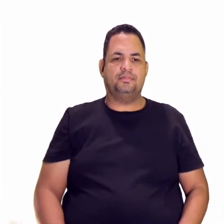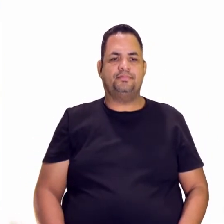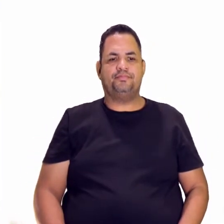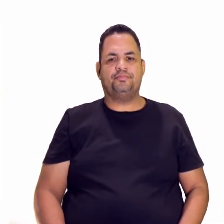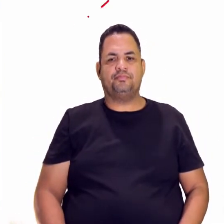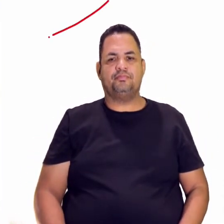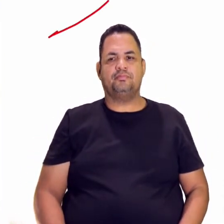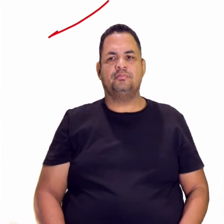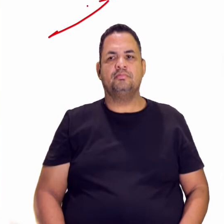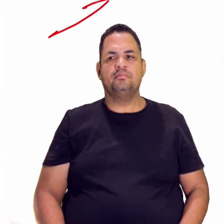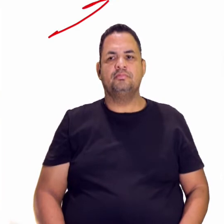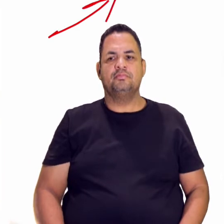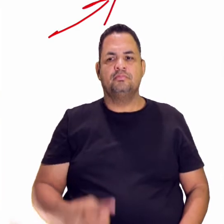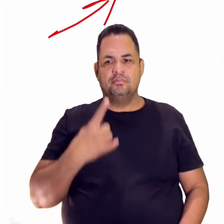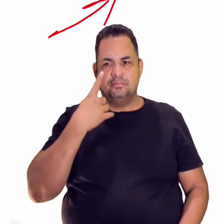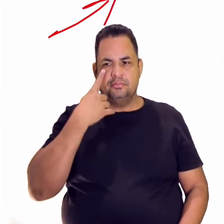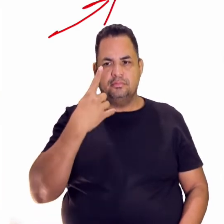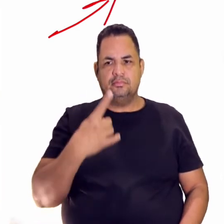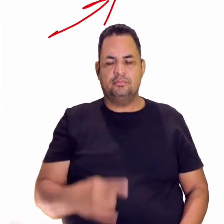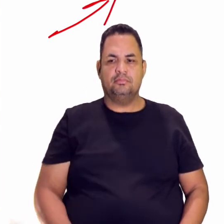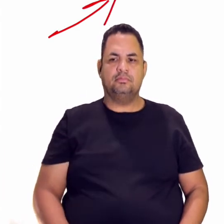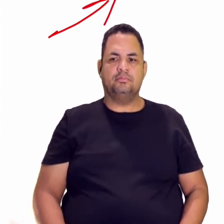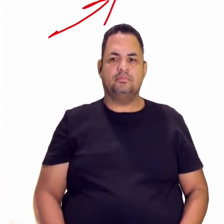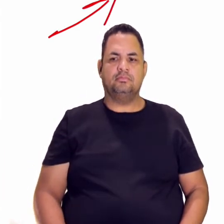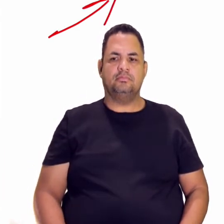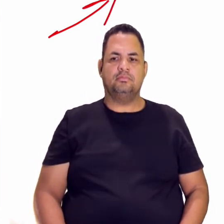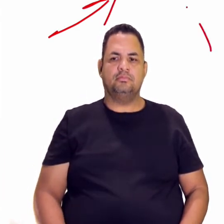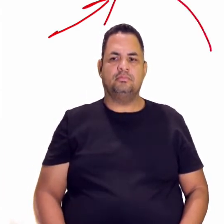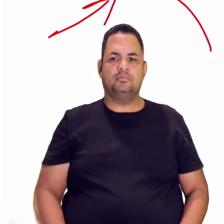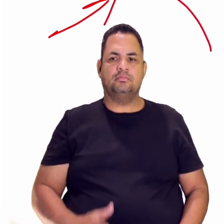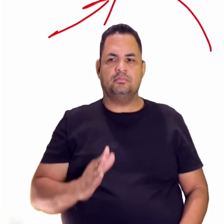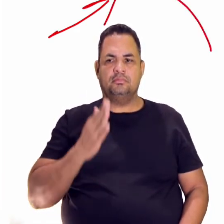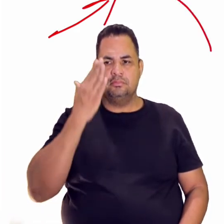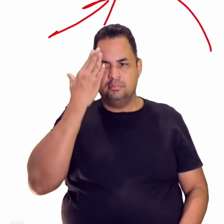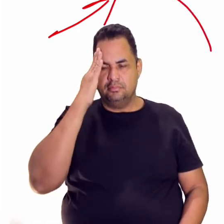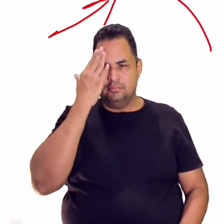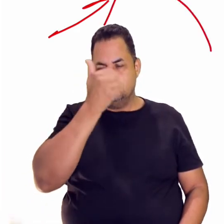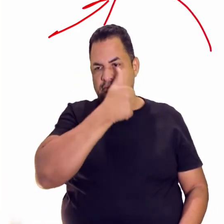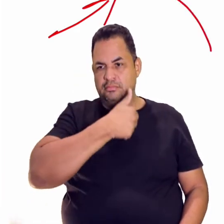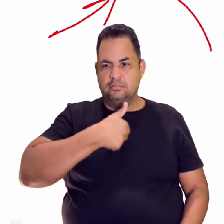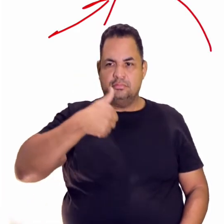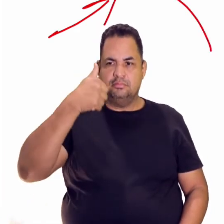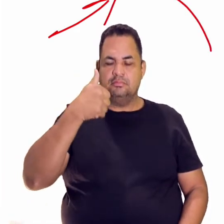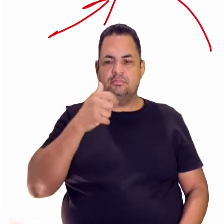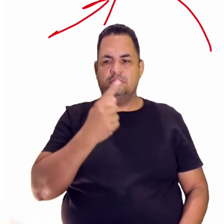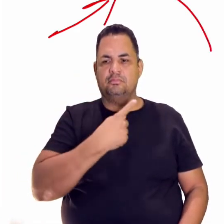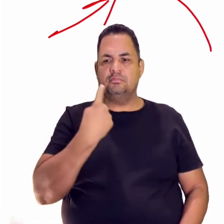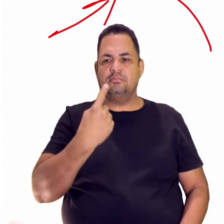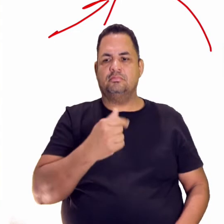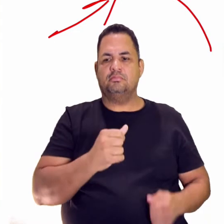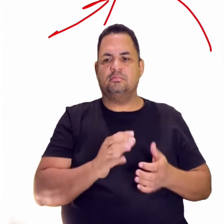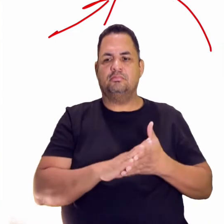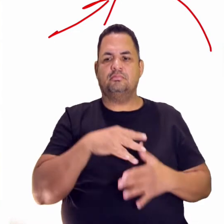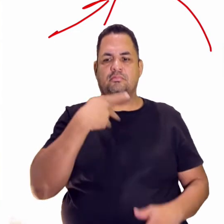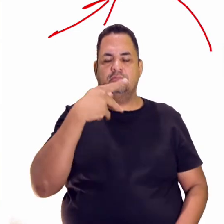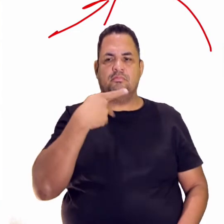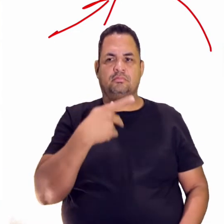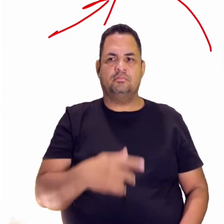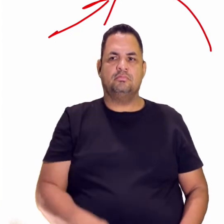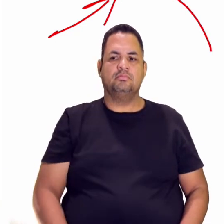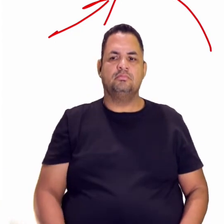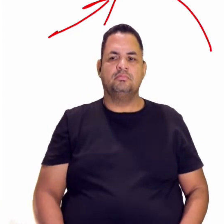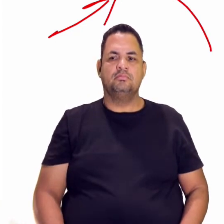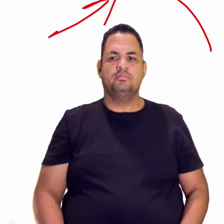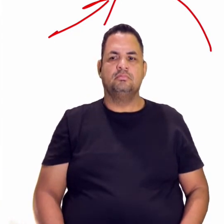Então, você vai vendo isso aqui, olha. Você já vai entendendo melhor do que estamos falando, né? Porque isso aqui não